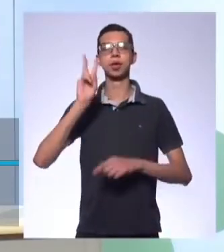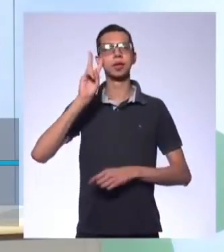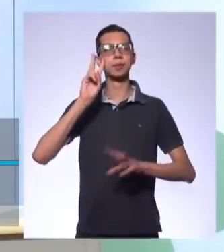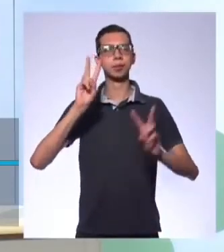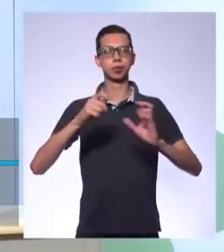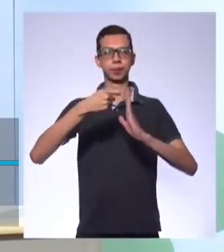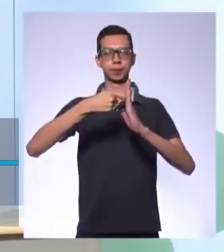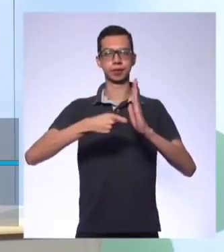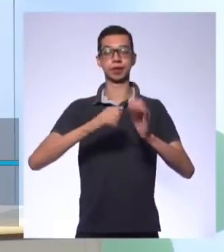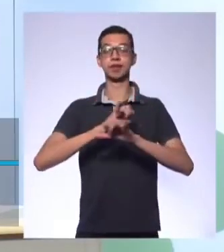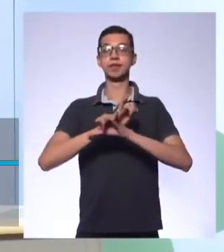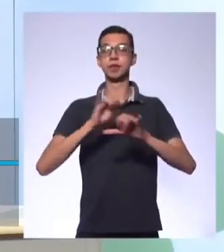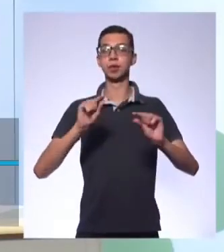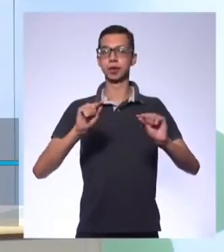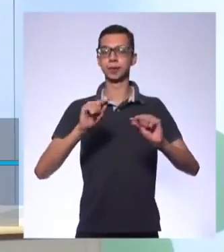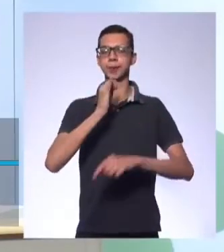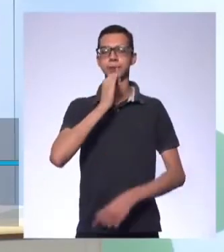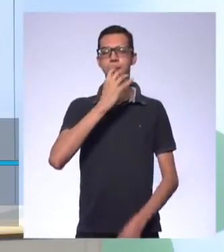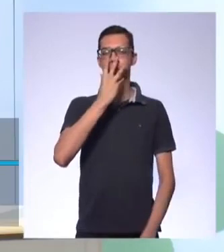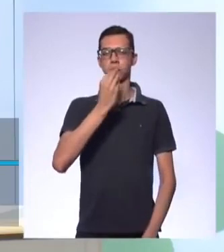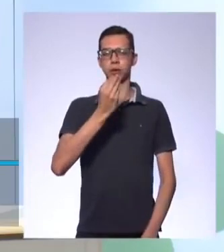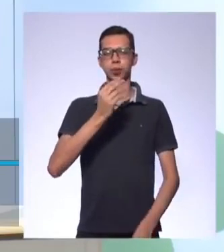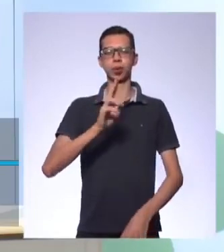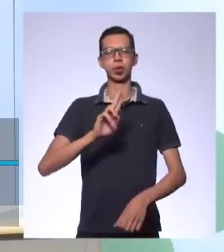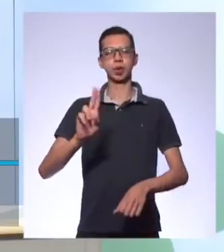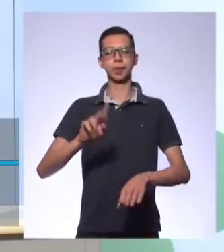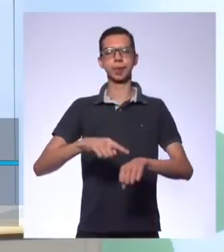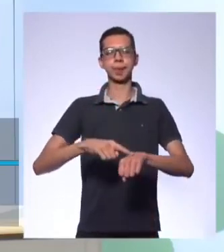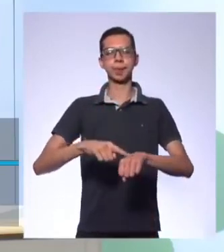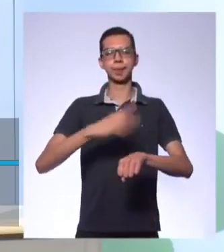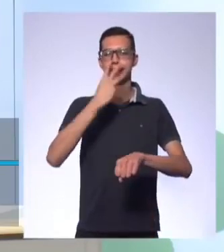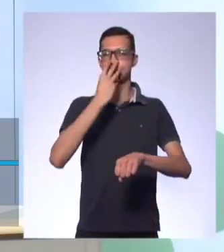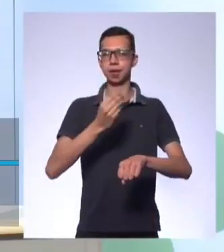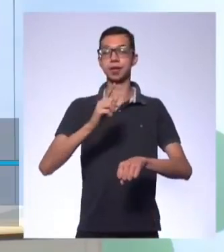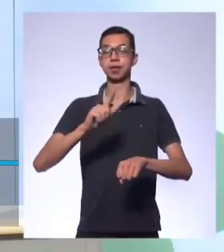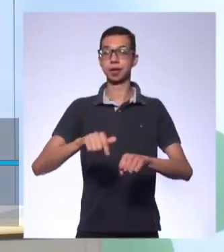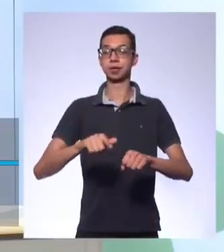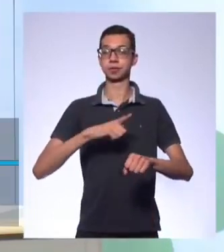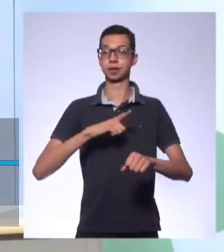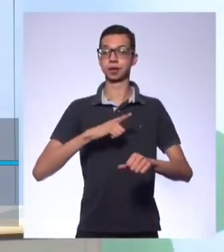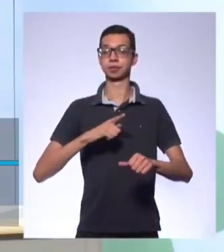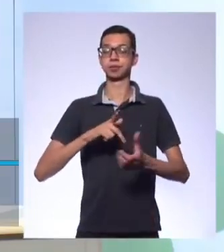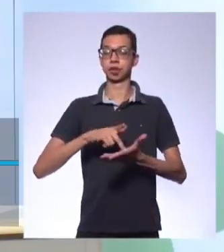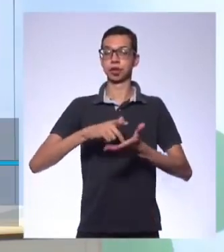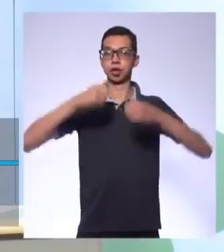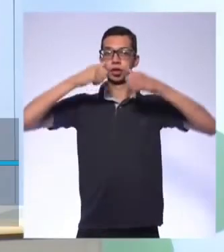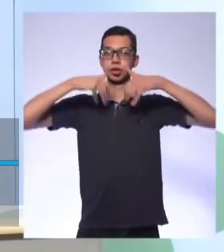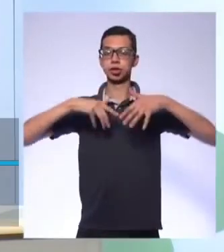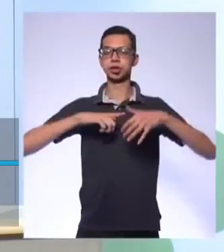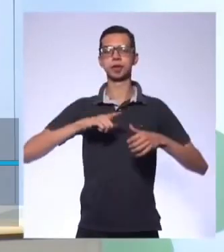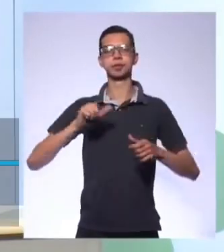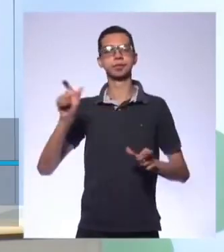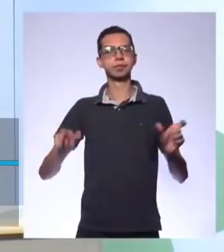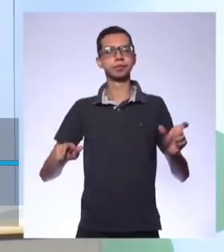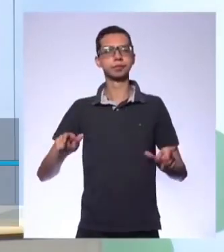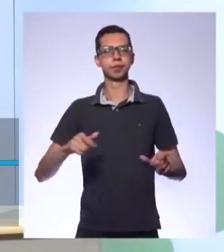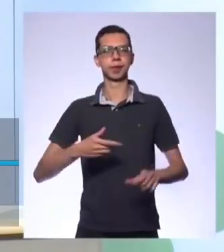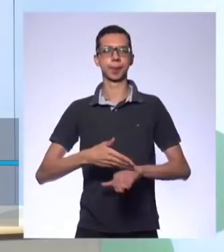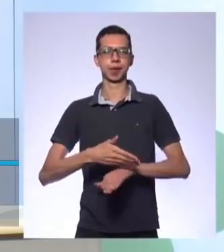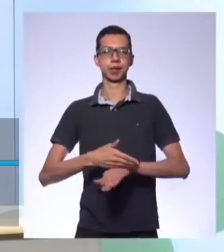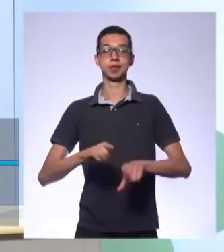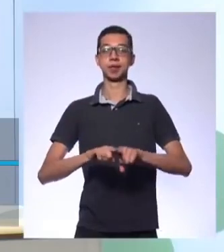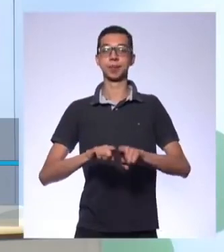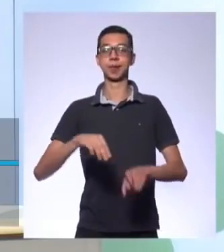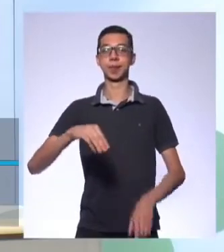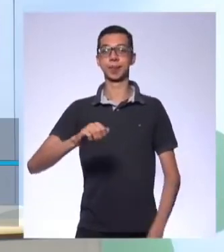que é A Pele do Lobo, Isso. que é um texto dramático com personagens, atos e cenas. E a Manuela, ela falou que era do gênero